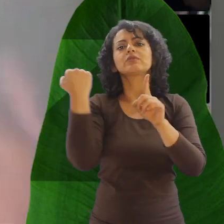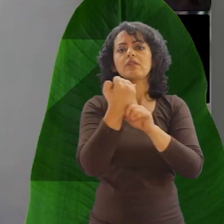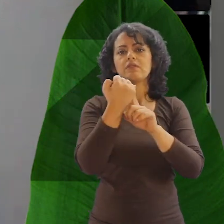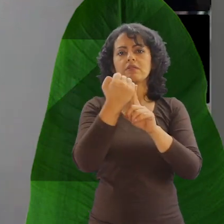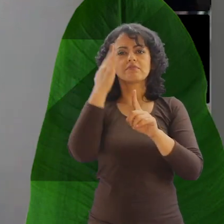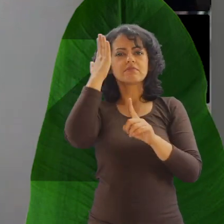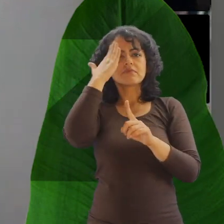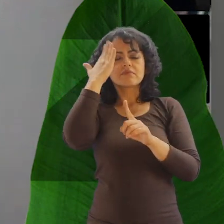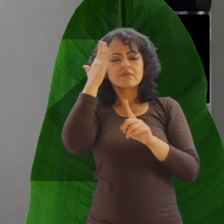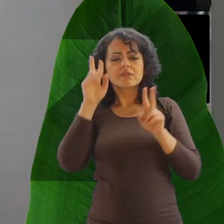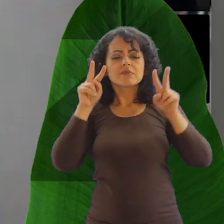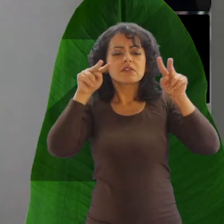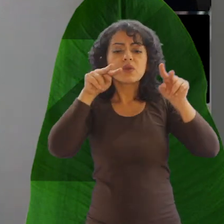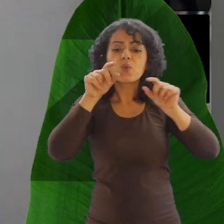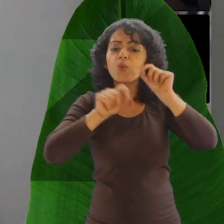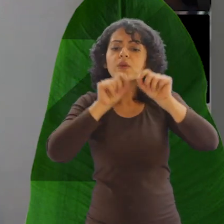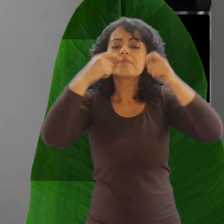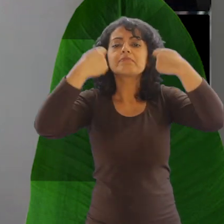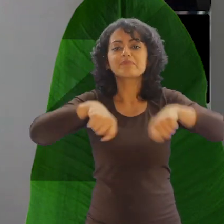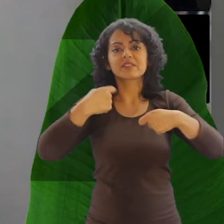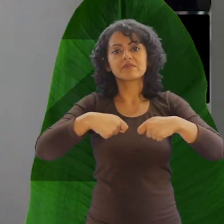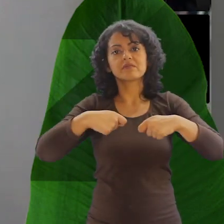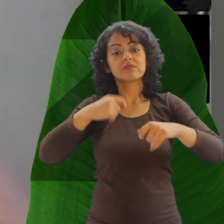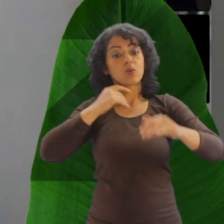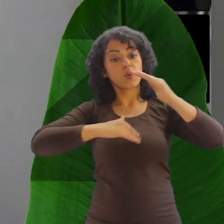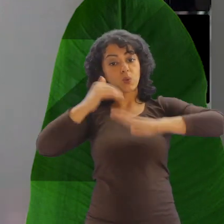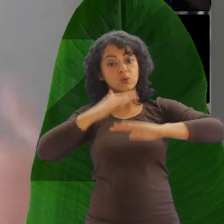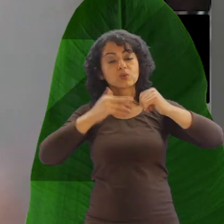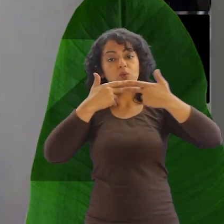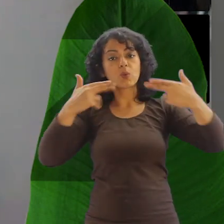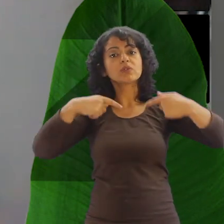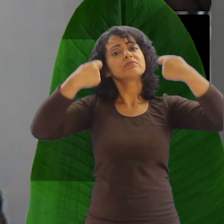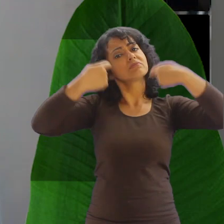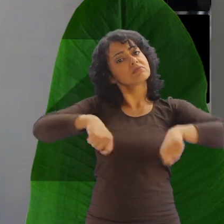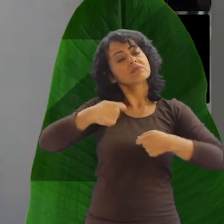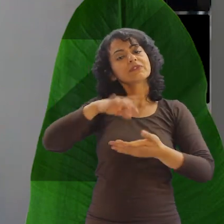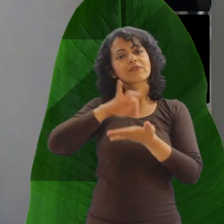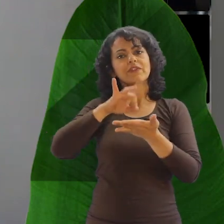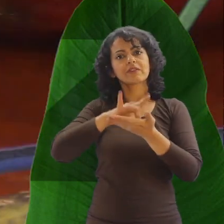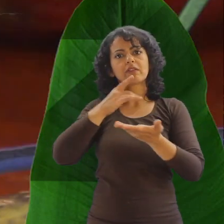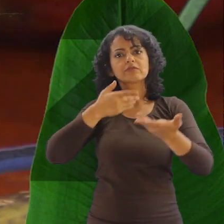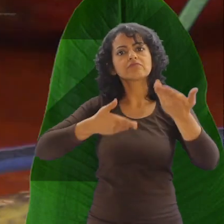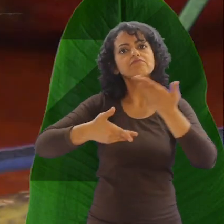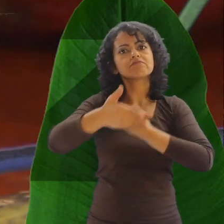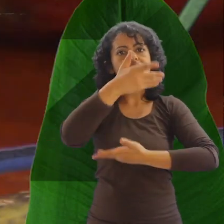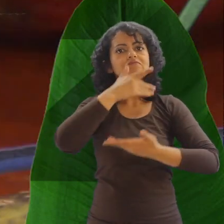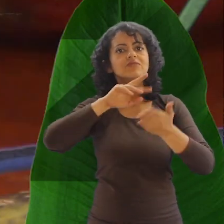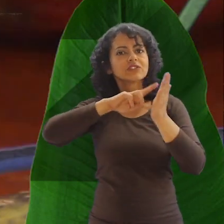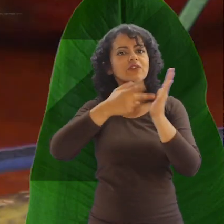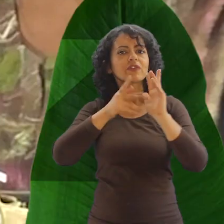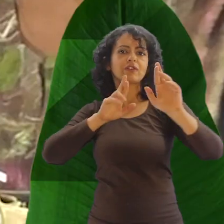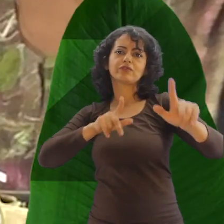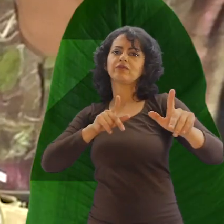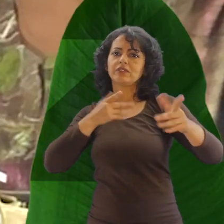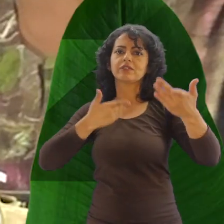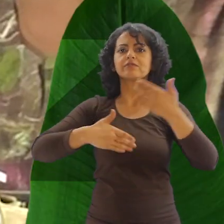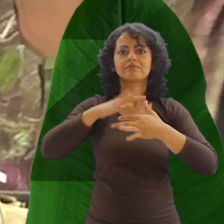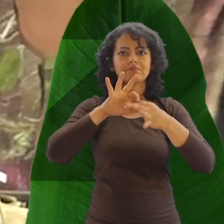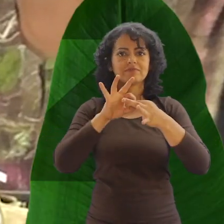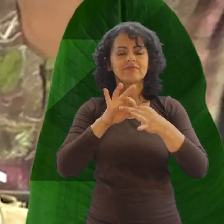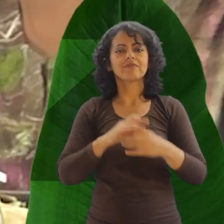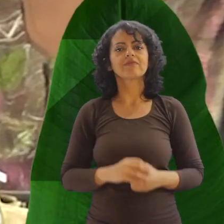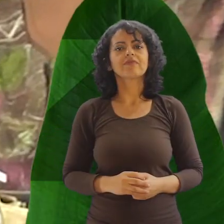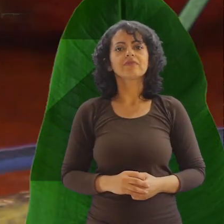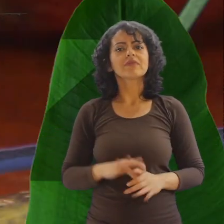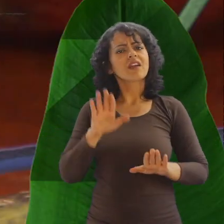e construir algo que seja necessário, construir o diferente a partir desses diferentes sentidos. Eu me pergunto, mas para que tanta teoria? Né? Porque as teorias